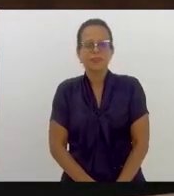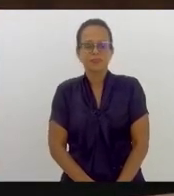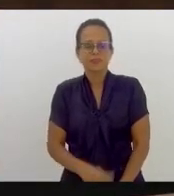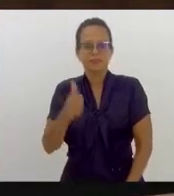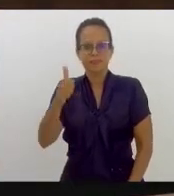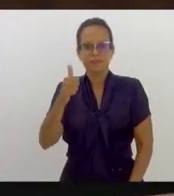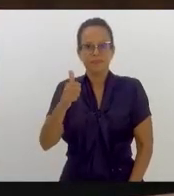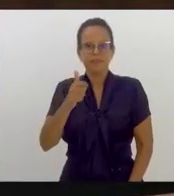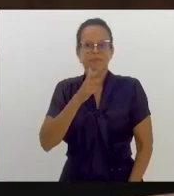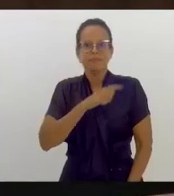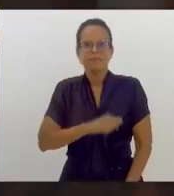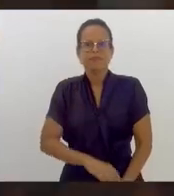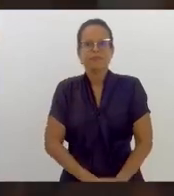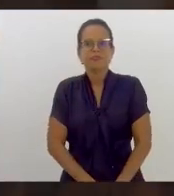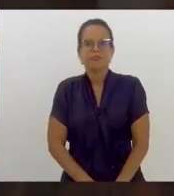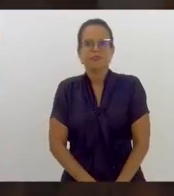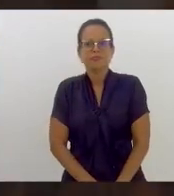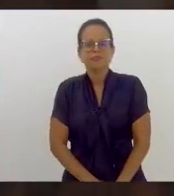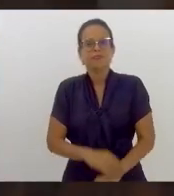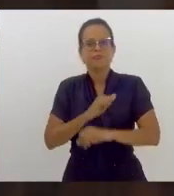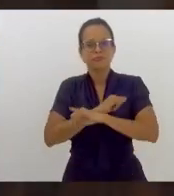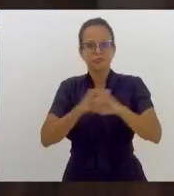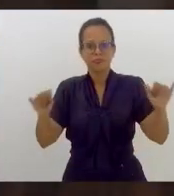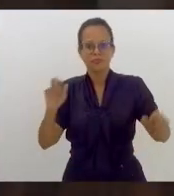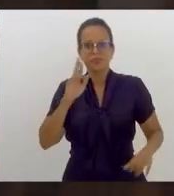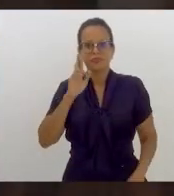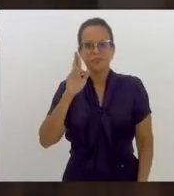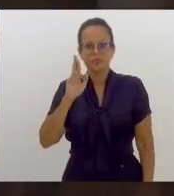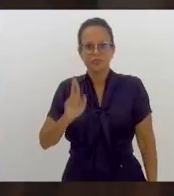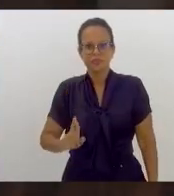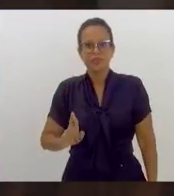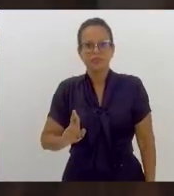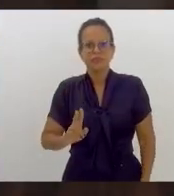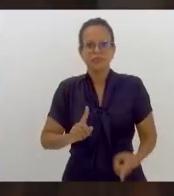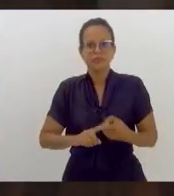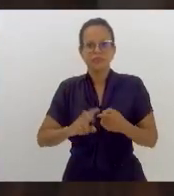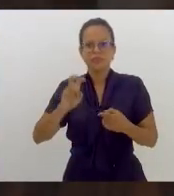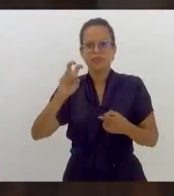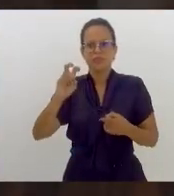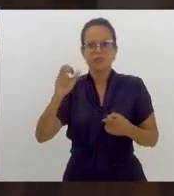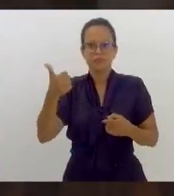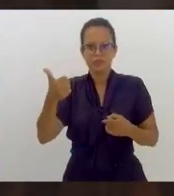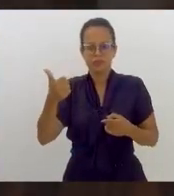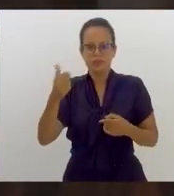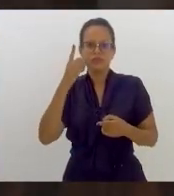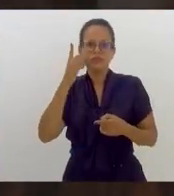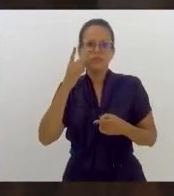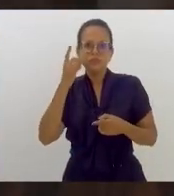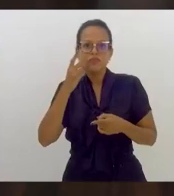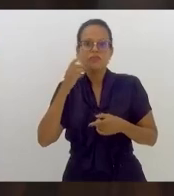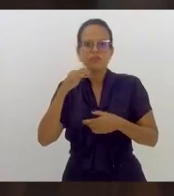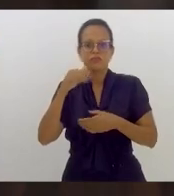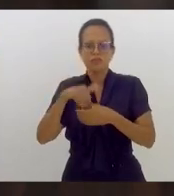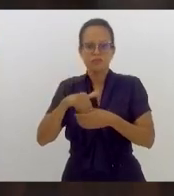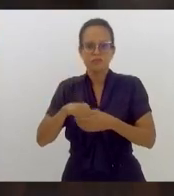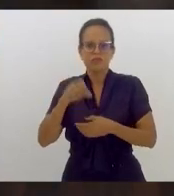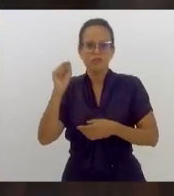Foi. Presidência proclama o resultado. Votaram 51 senhores parlamentares, 51 votos